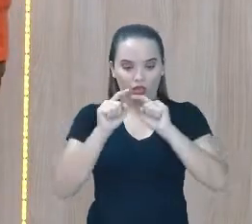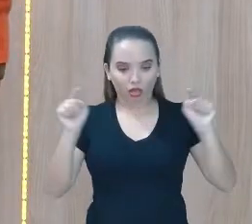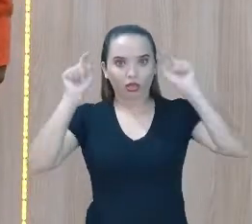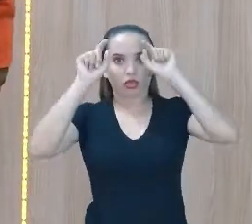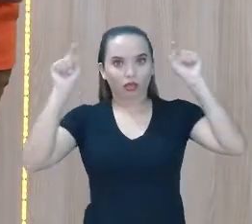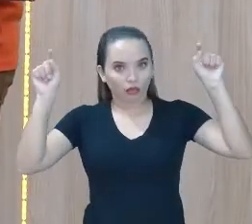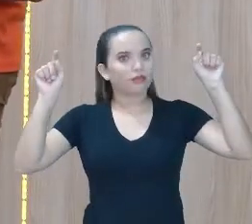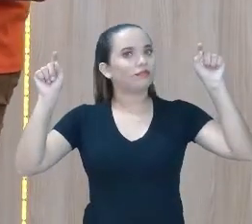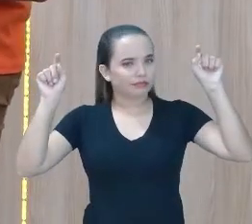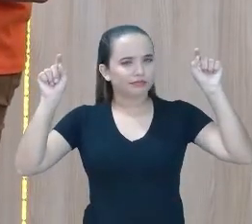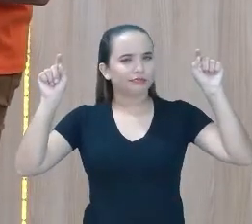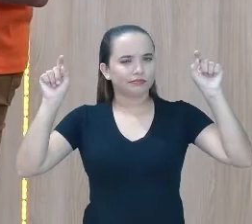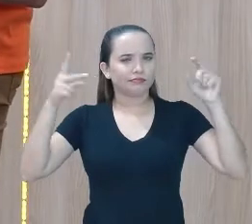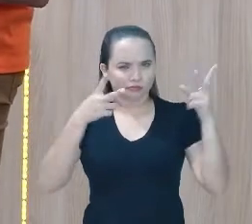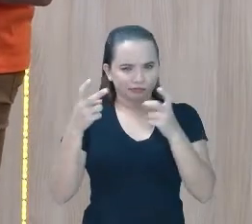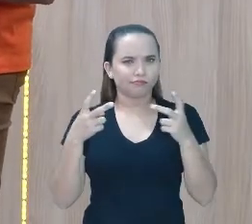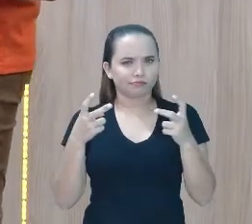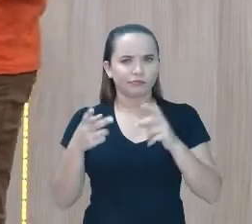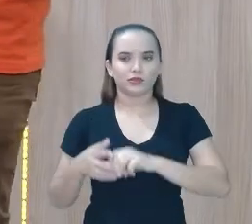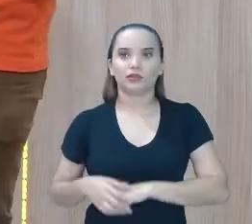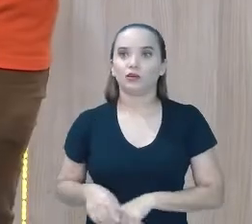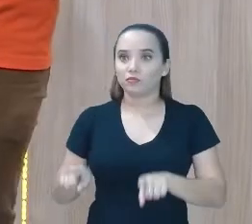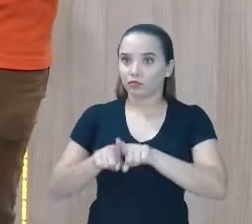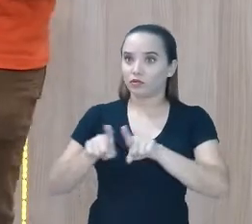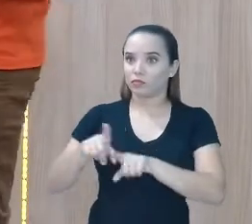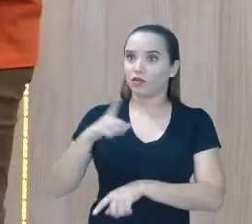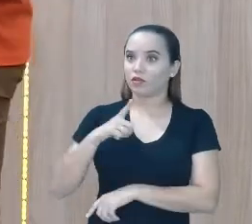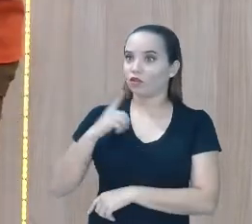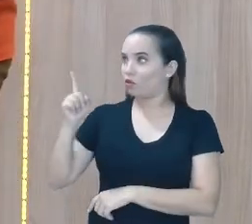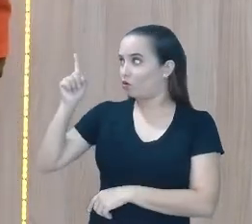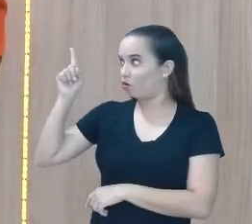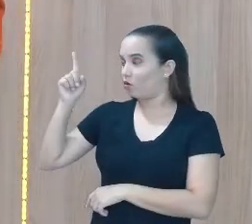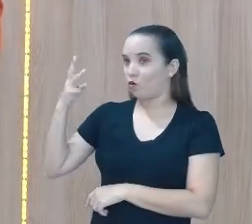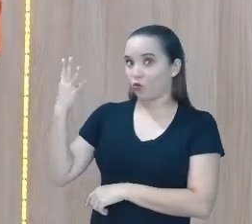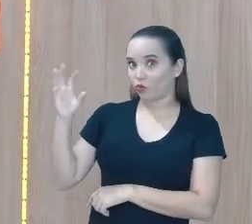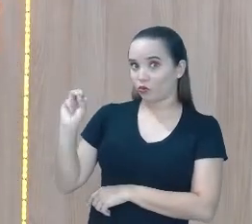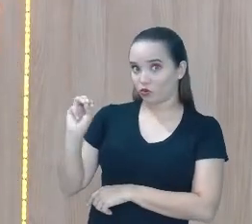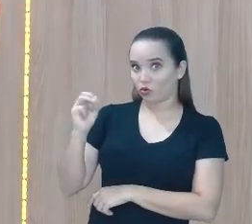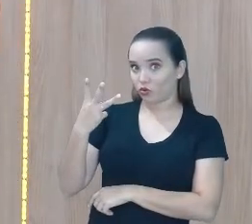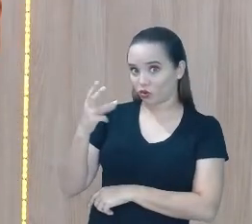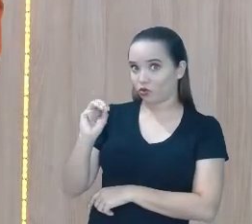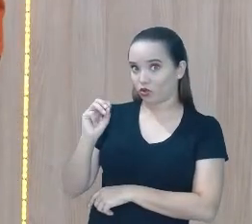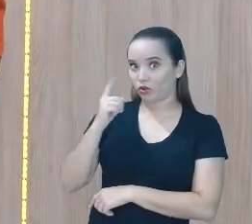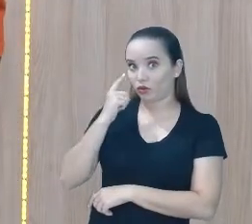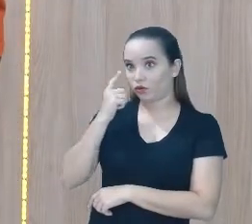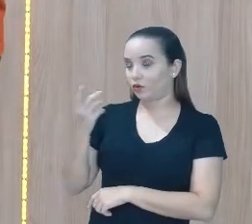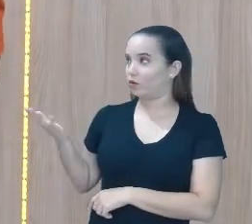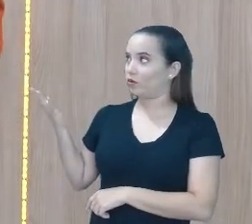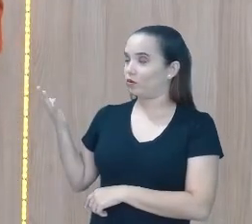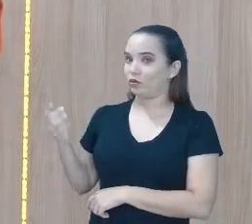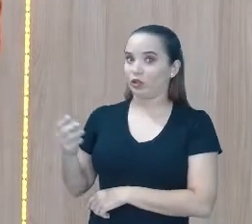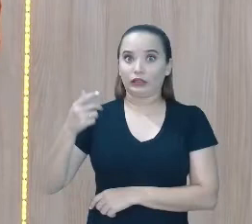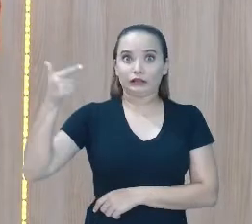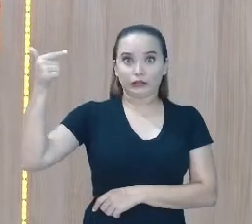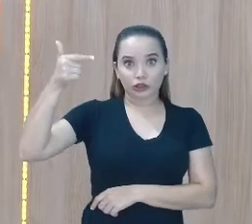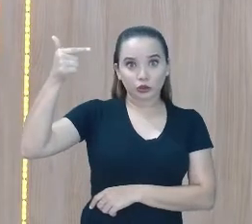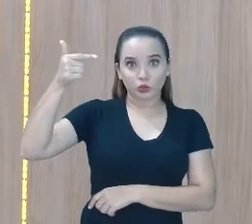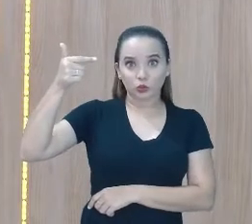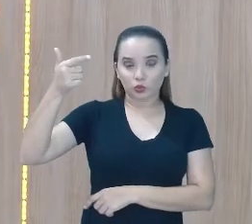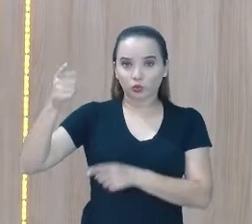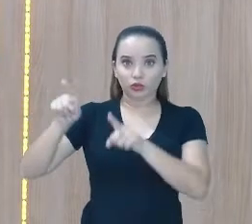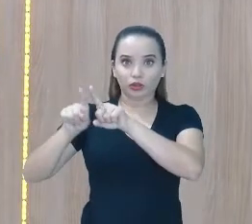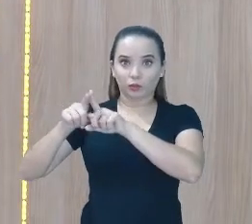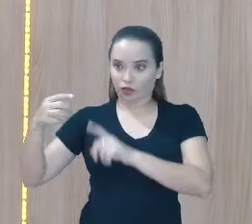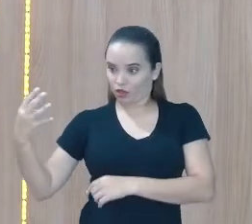tá? Você pode notar também que eu tenho o 30 na segunda linha, tenho o 30 na